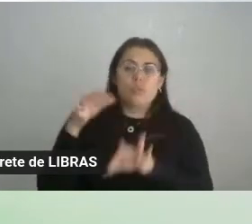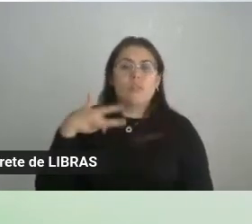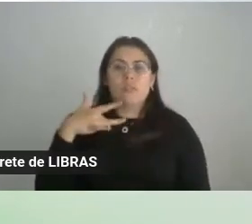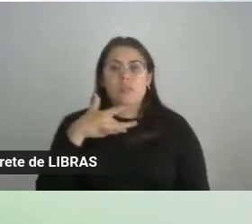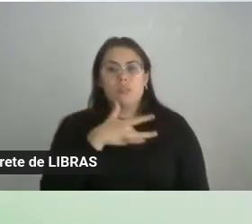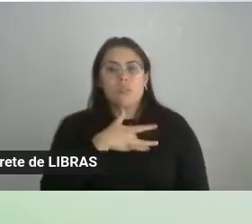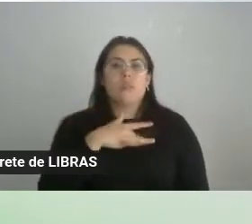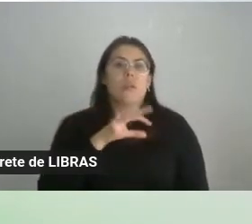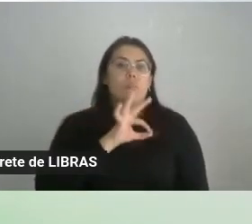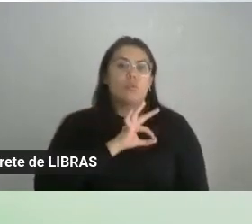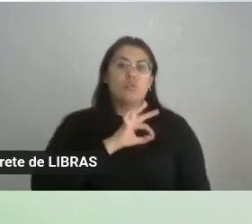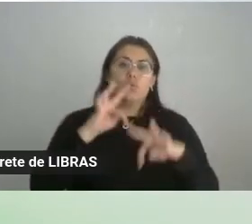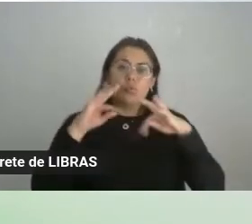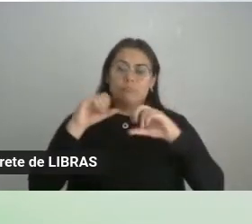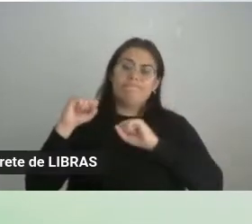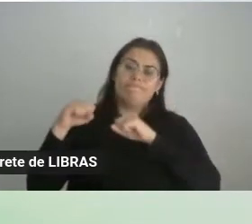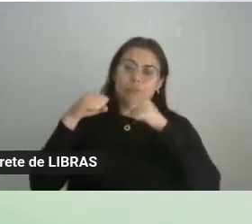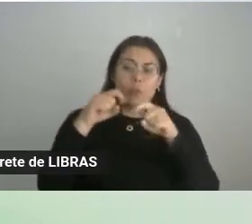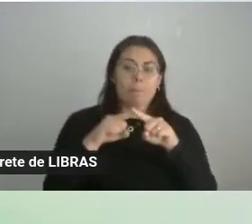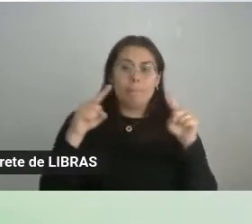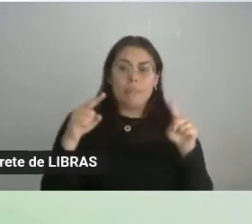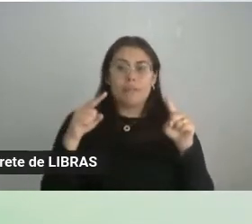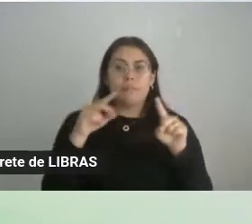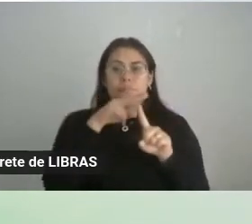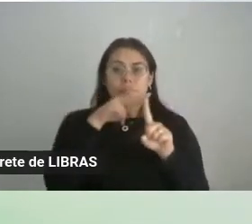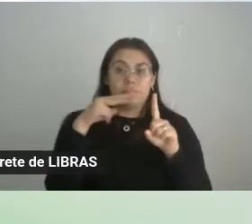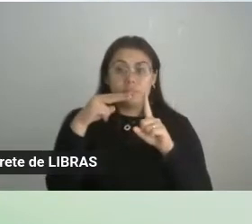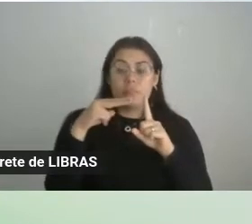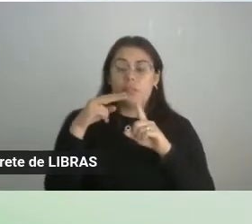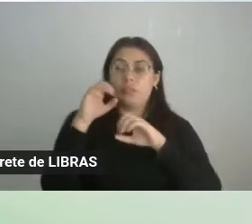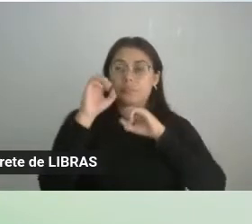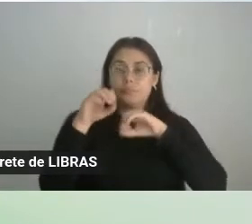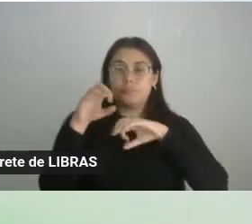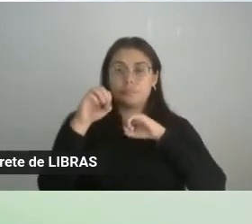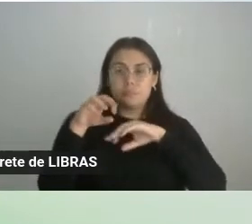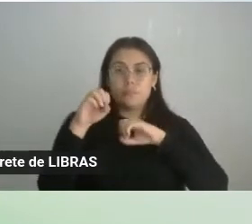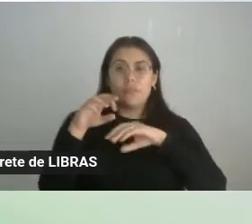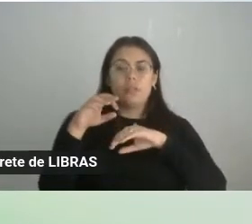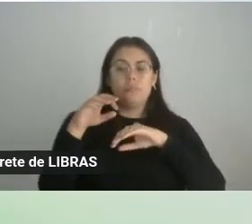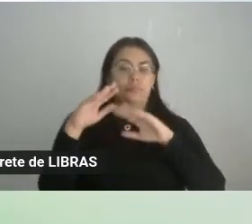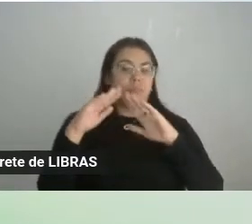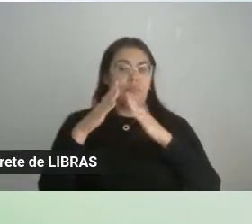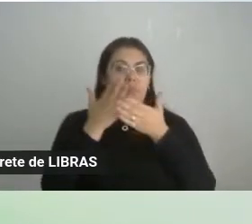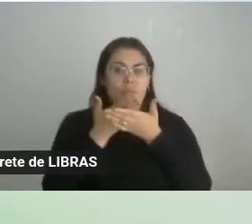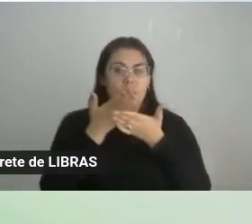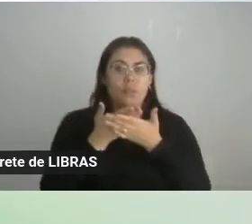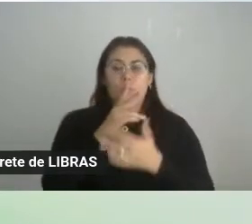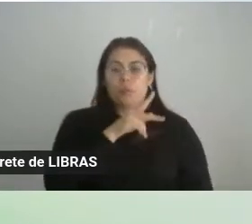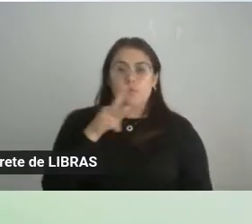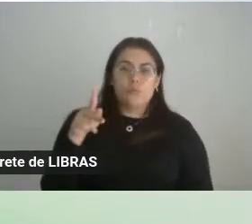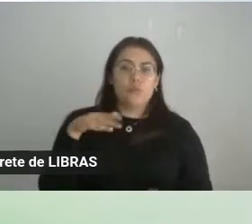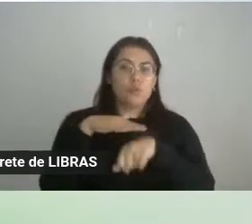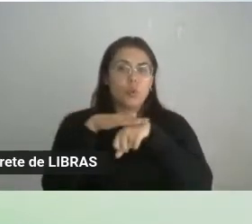etc. Mas a gente não pode negar que, na perspectiva da educação, por mais que as escolas e os professores conversem com os